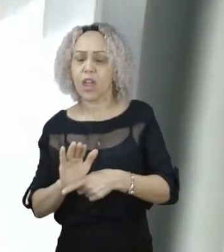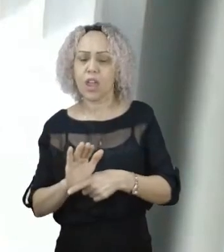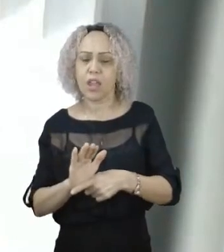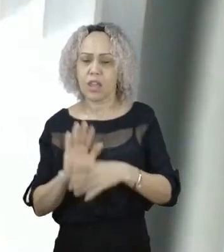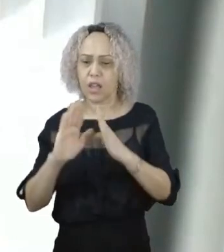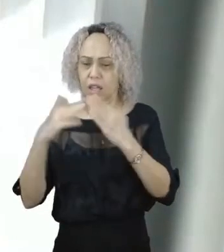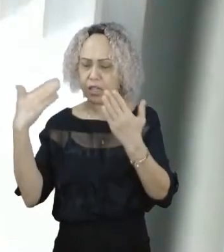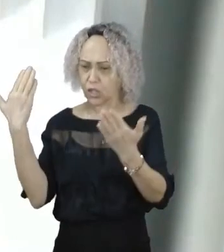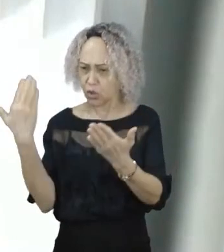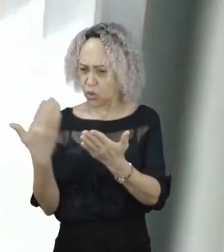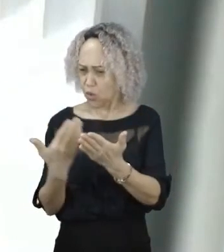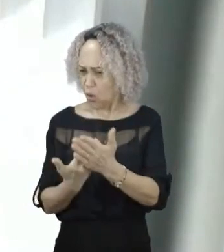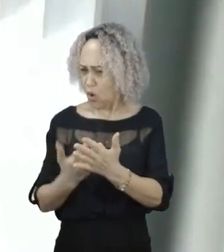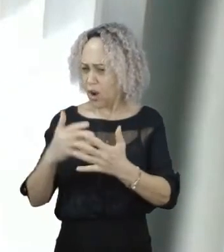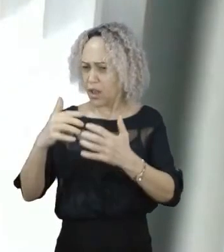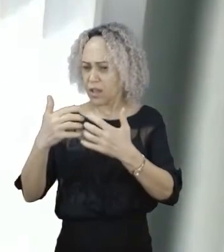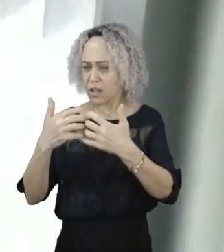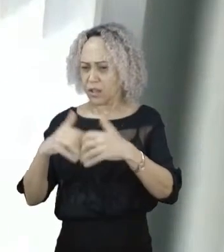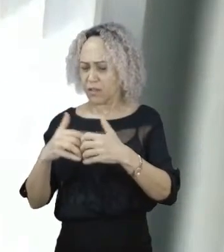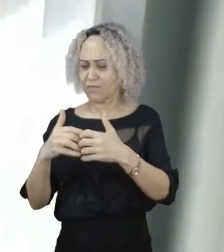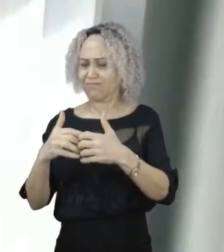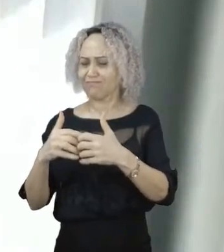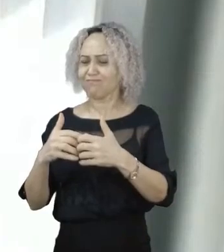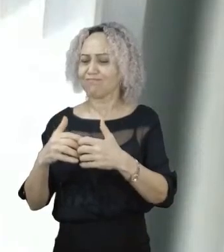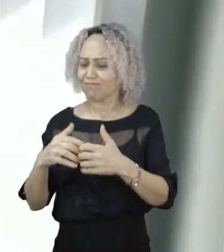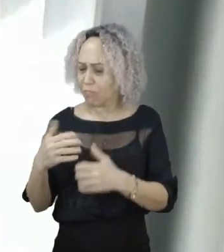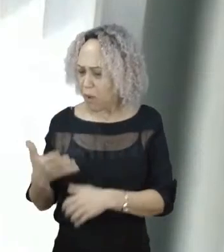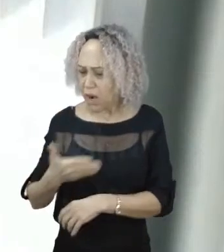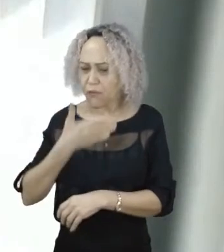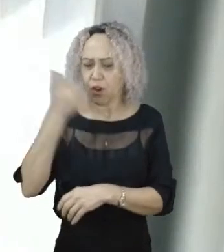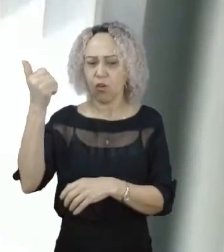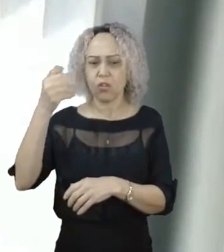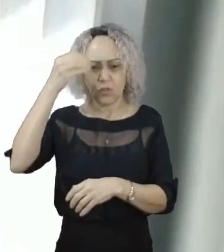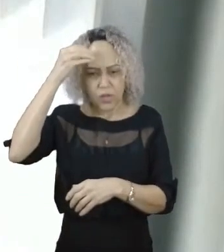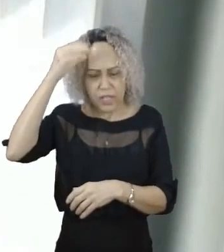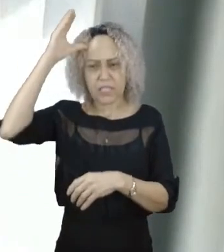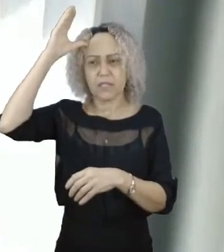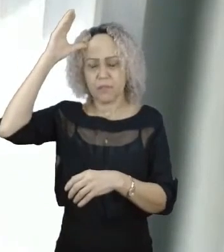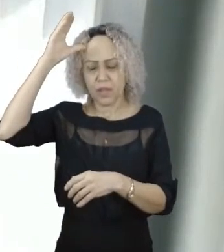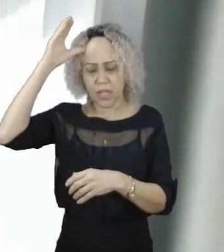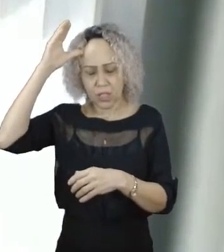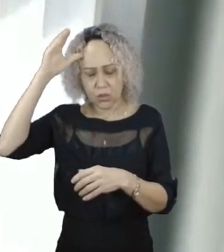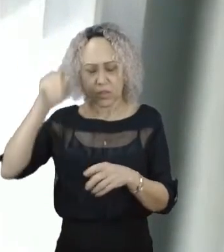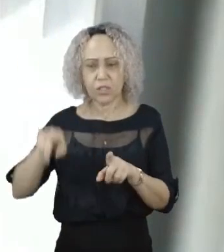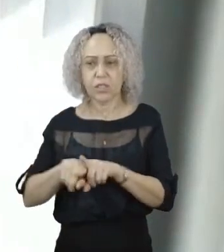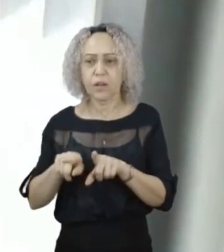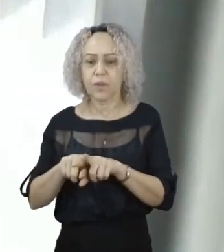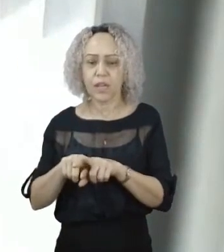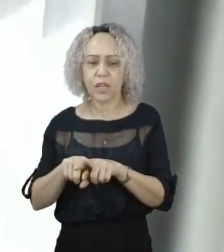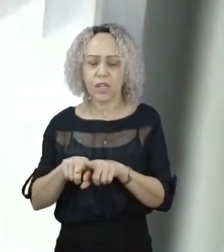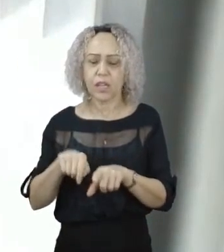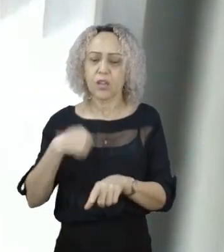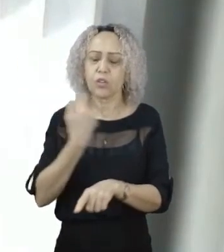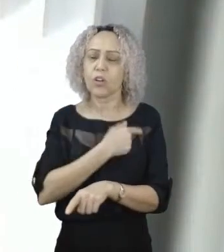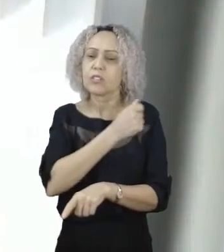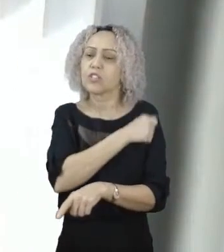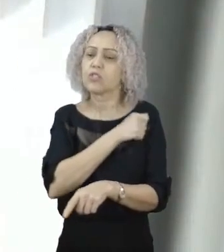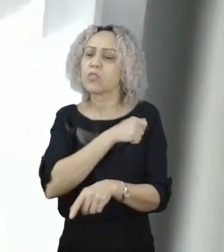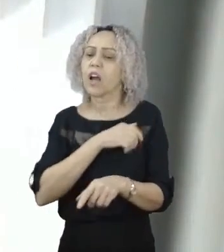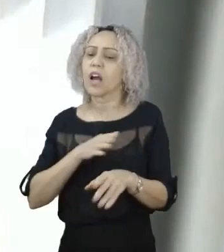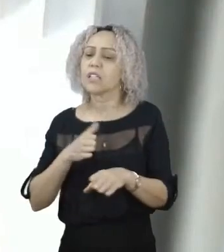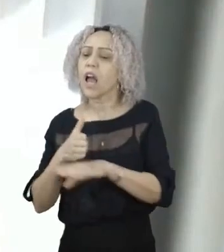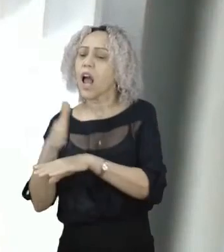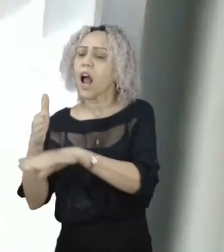funcionamento das escolas, favorecer a construção do conhecimento, dar acesso, né, aos nossos estudantes e aos